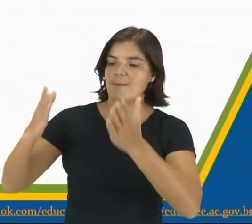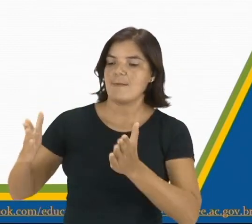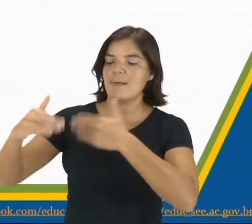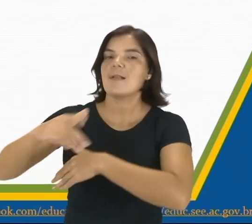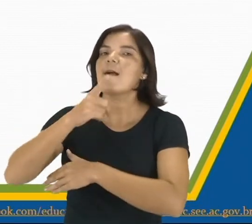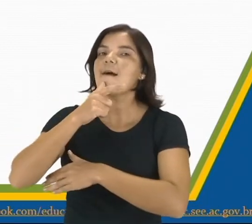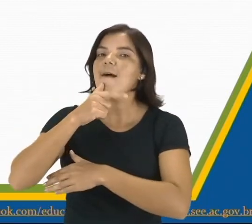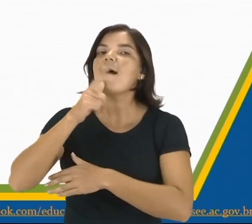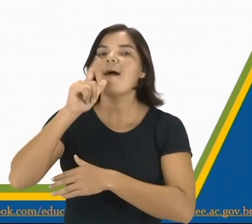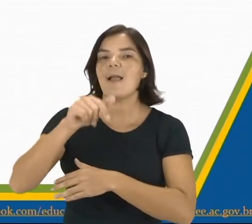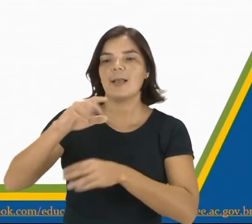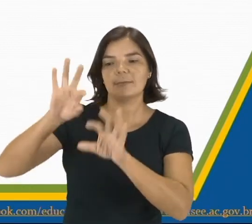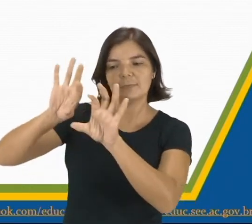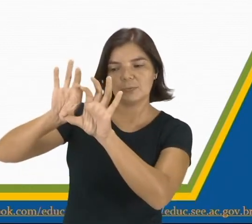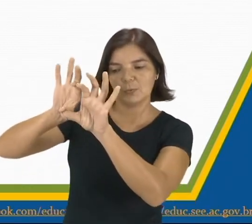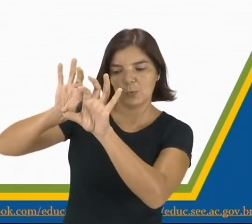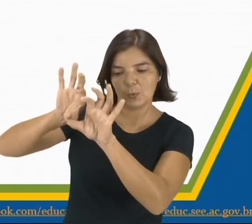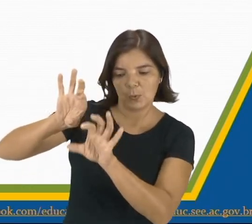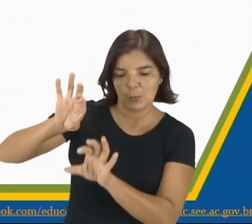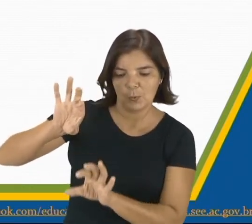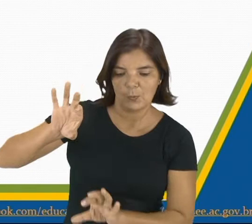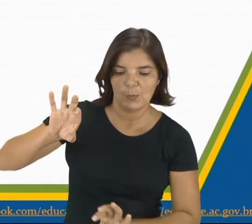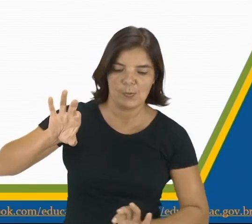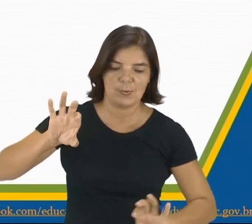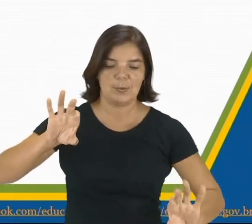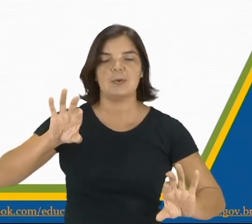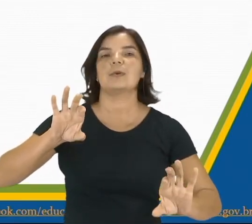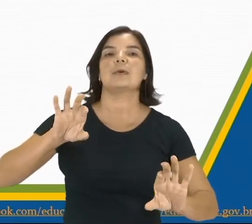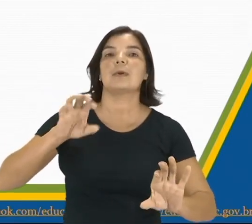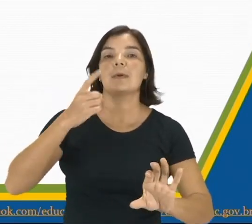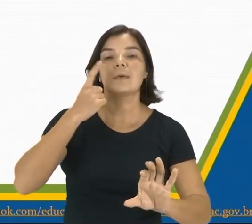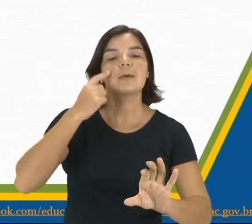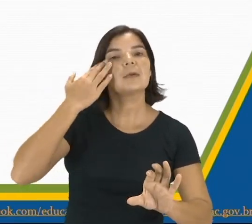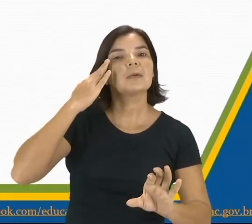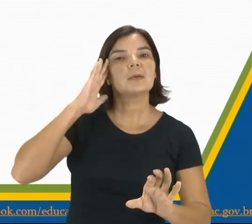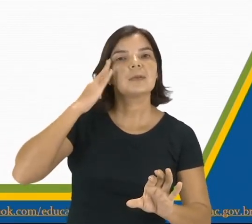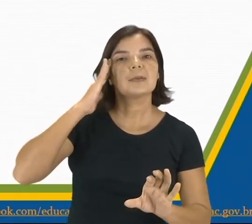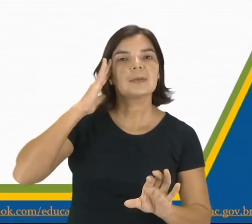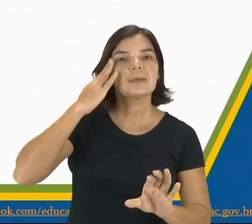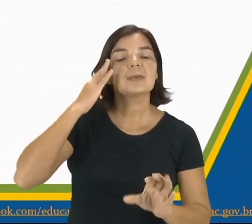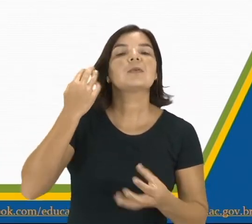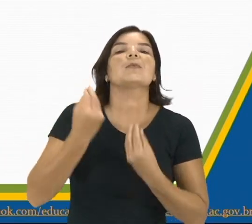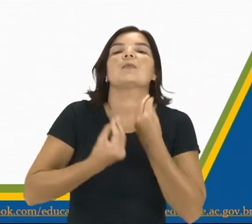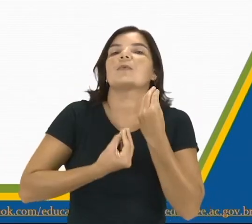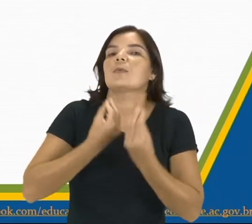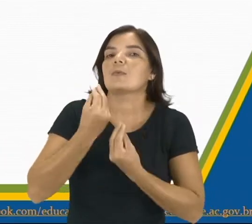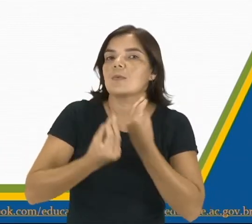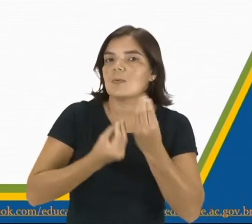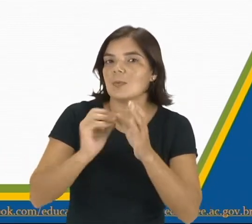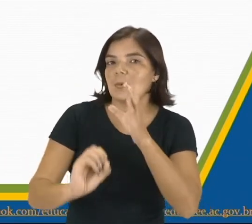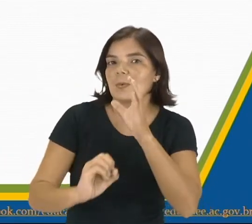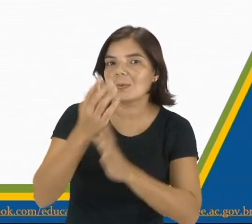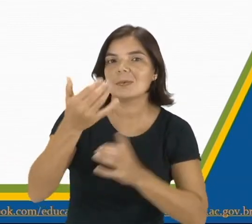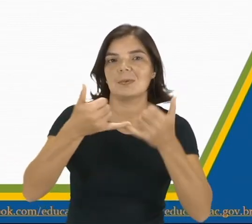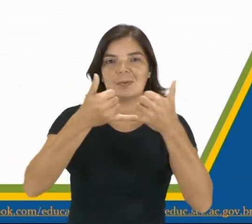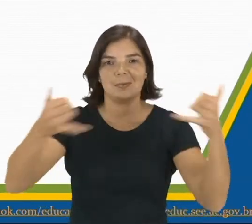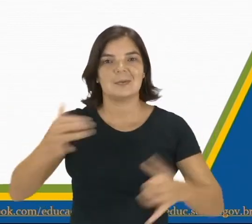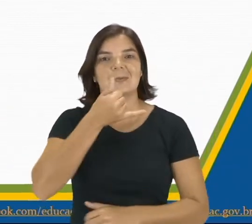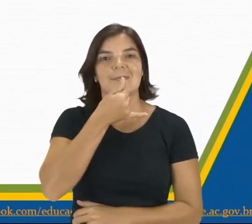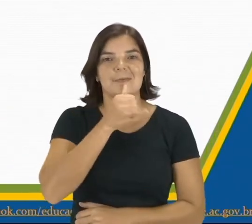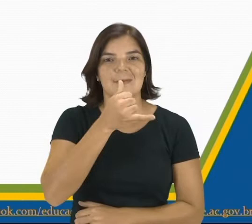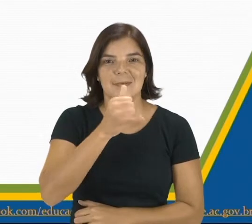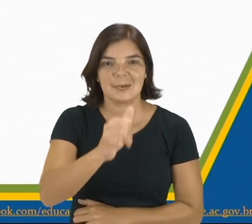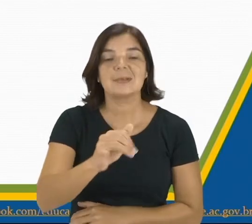é o fluxo de água que vai passar entre uma e a outra, para a gente entender como funciona também a corrente elétrica. A